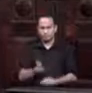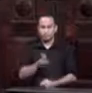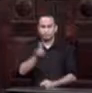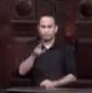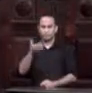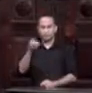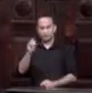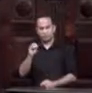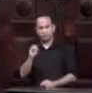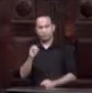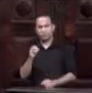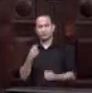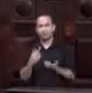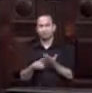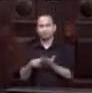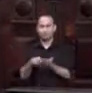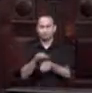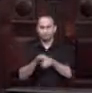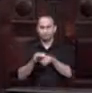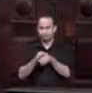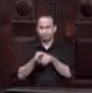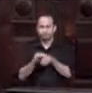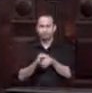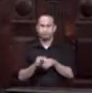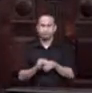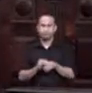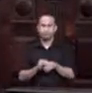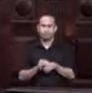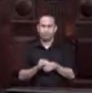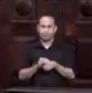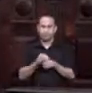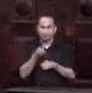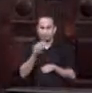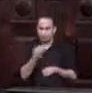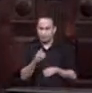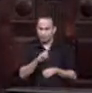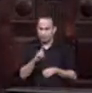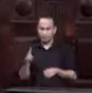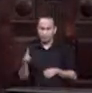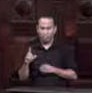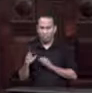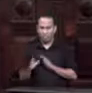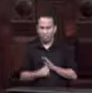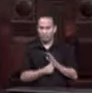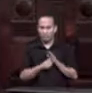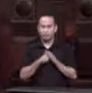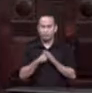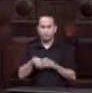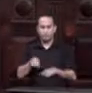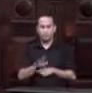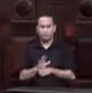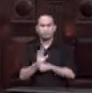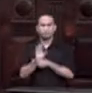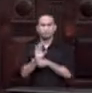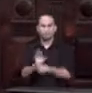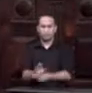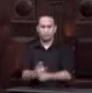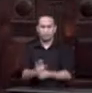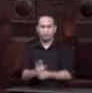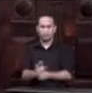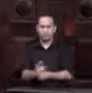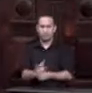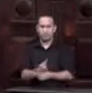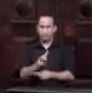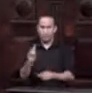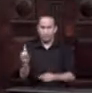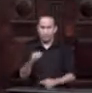dias de negociação. Então, o DEM não vai se furtar a dar mais essa colaboração, não com